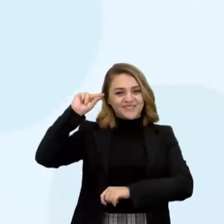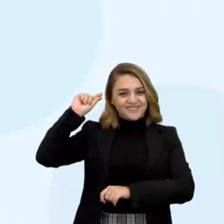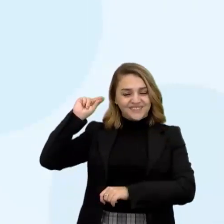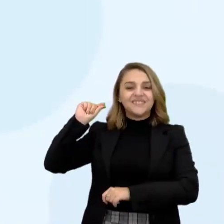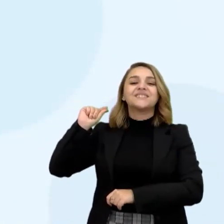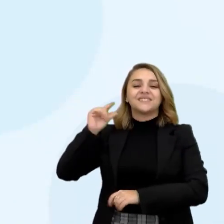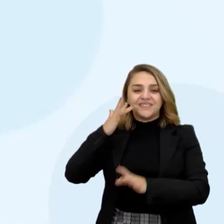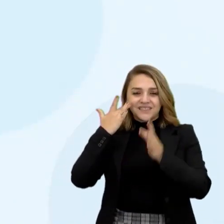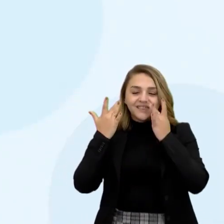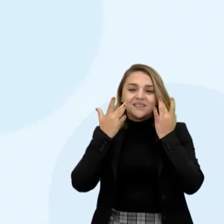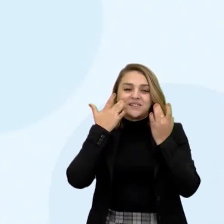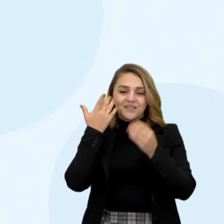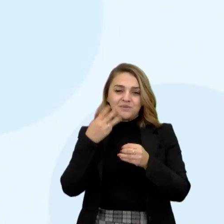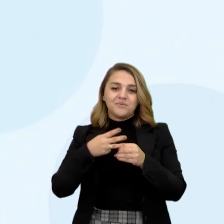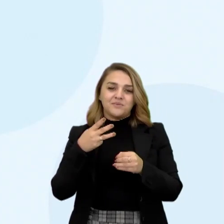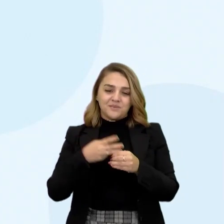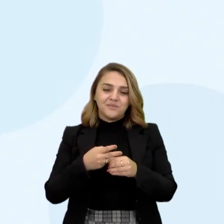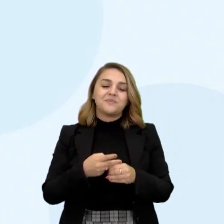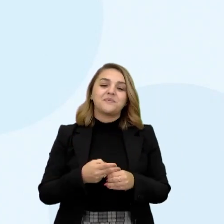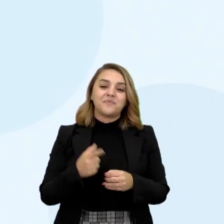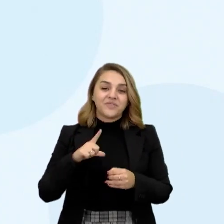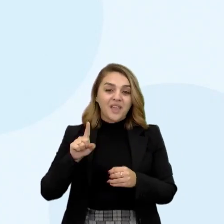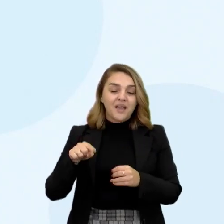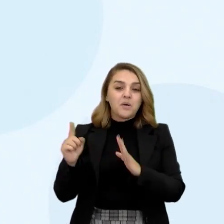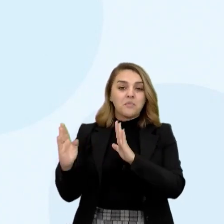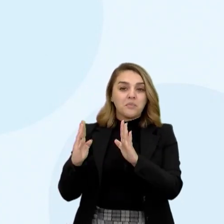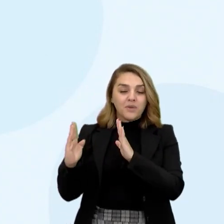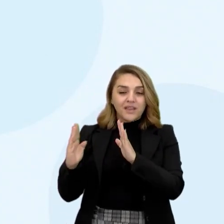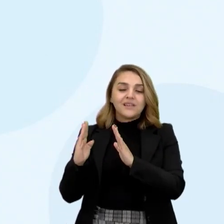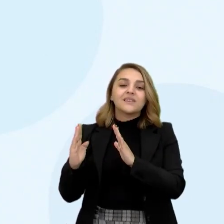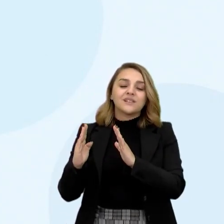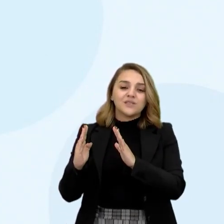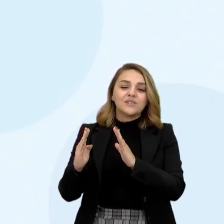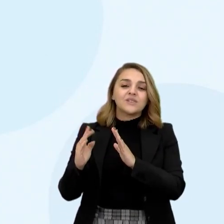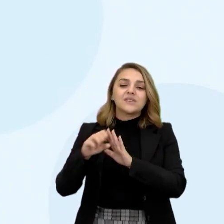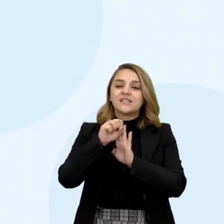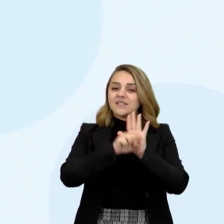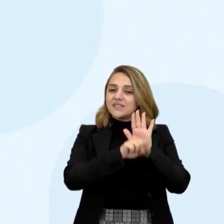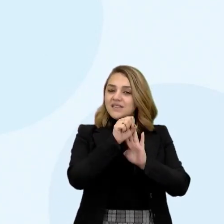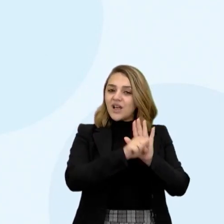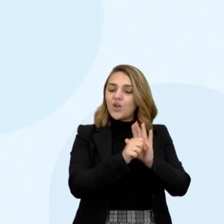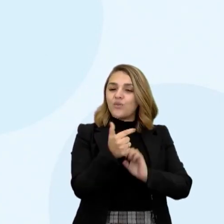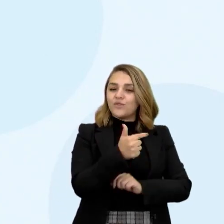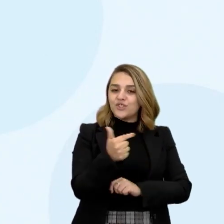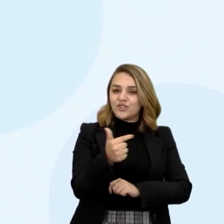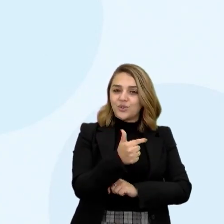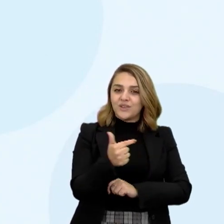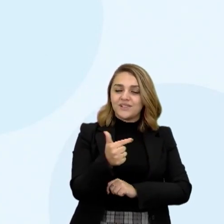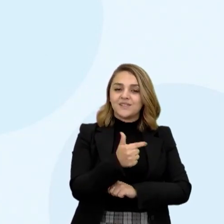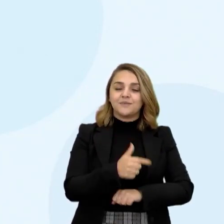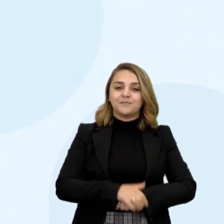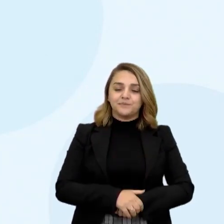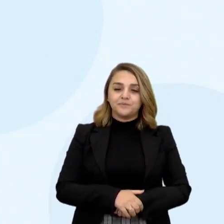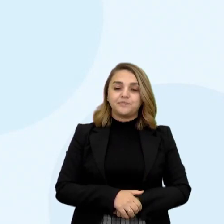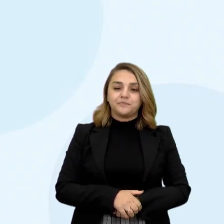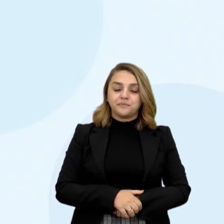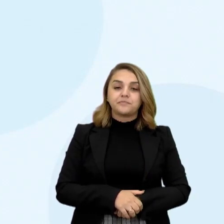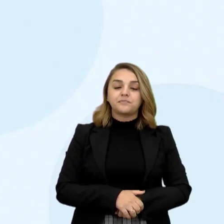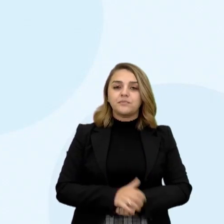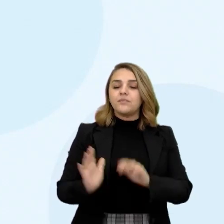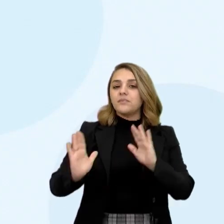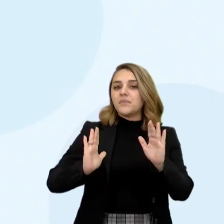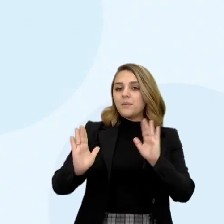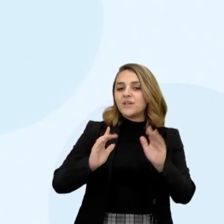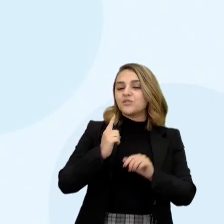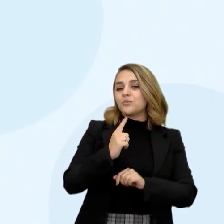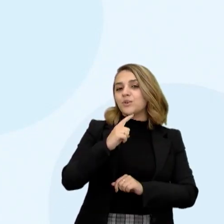Municipal nesse período aí era século 20, né? Entre